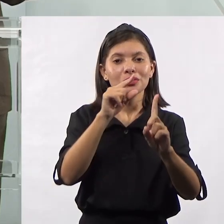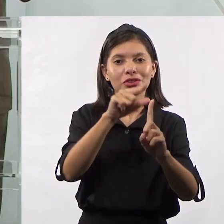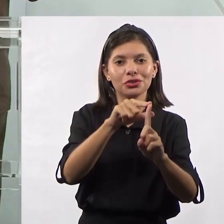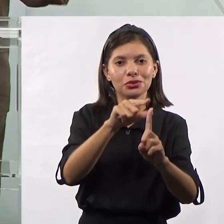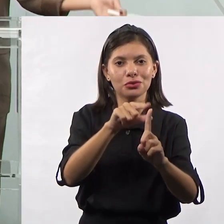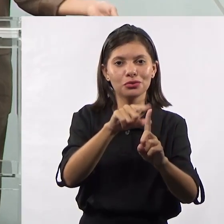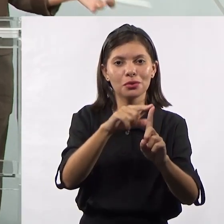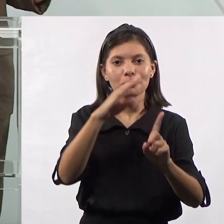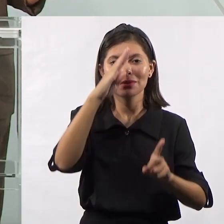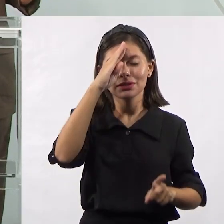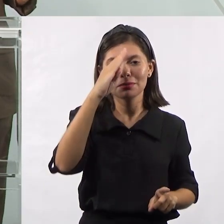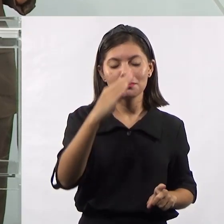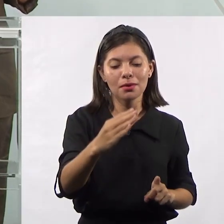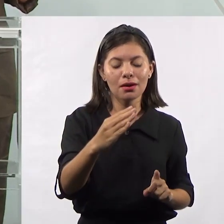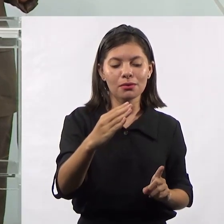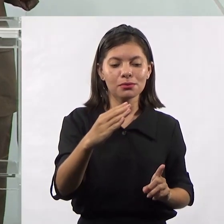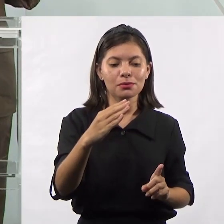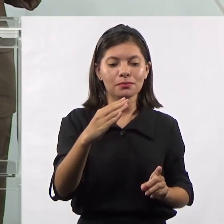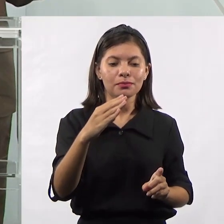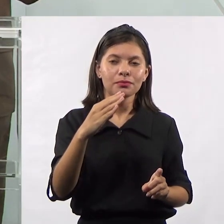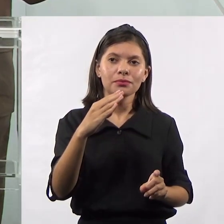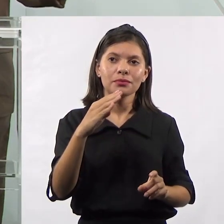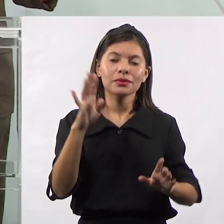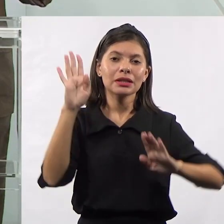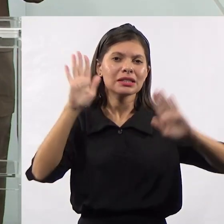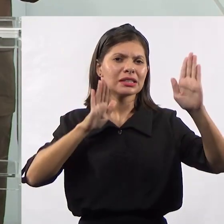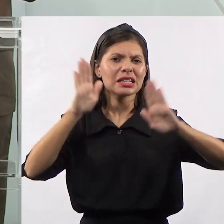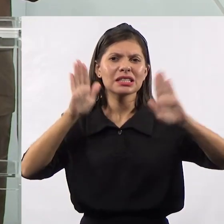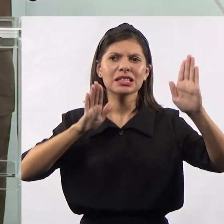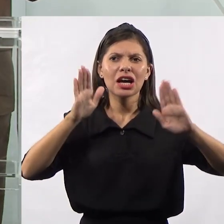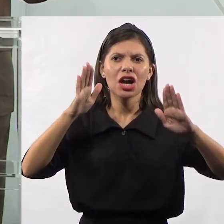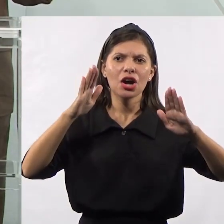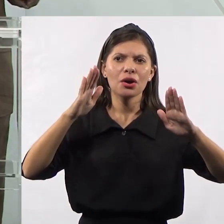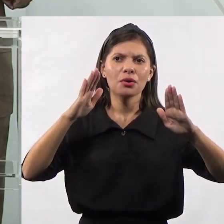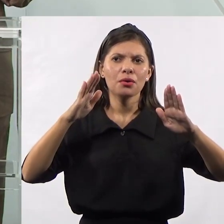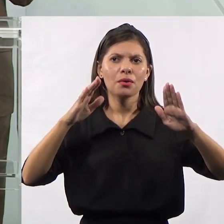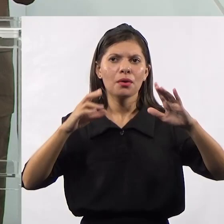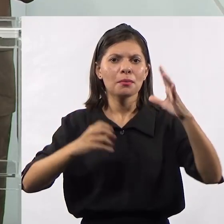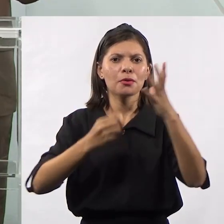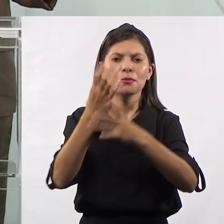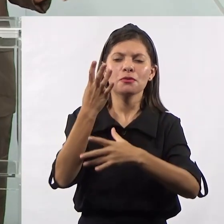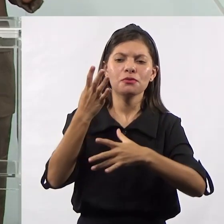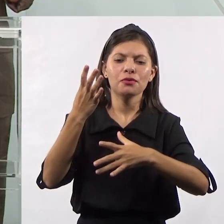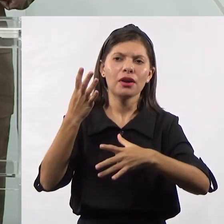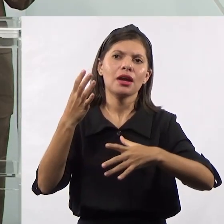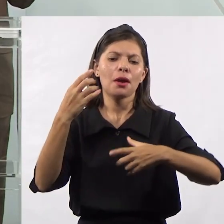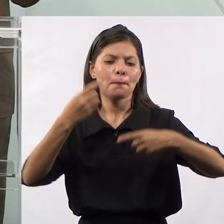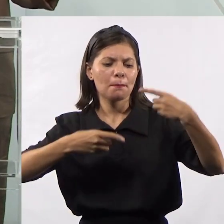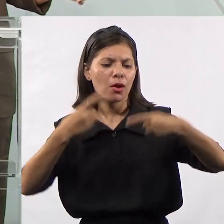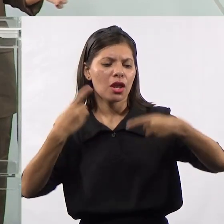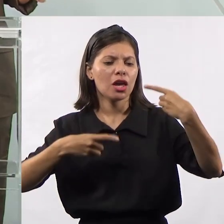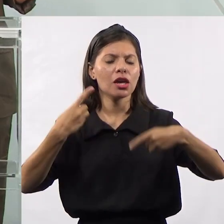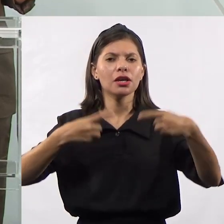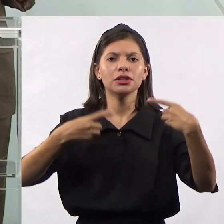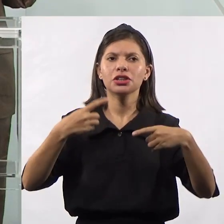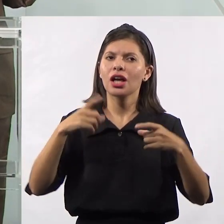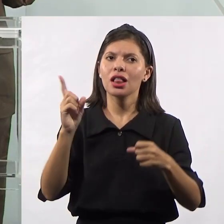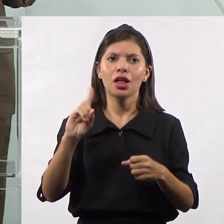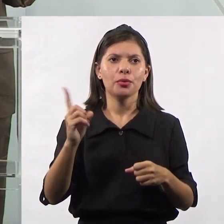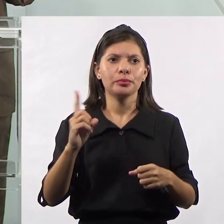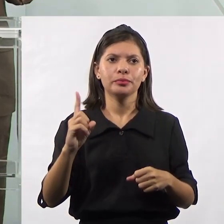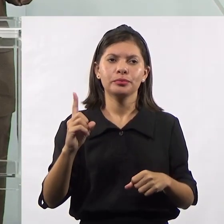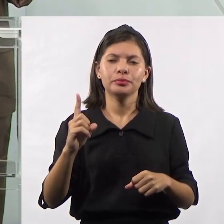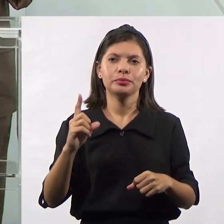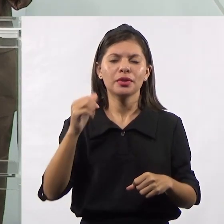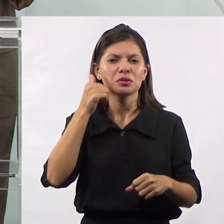objetivo principal da licitação não é promover políticas públicas em prol das mulheres, em prol dos egressos do sistema